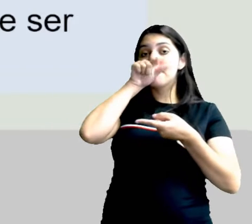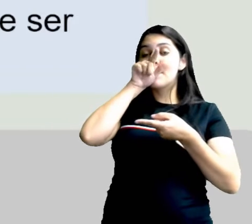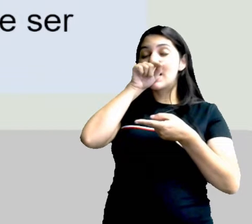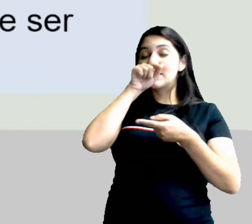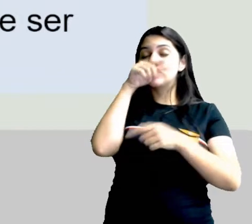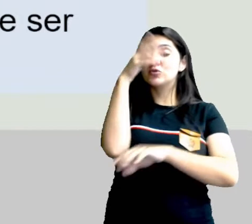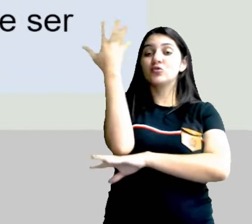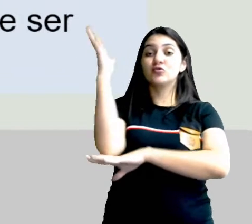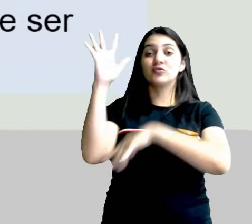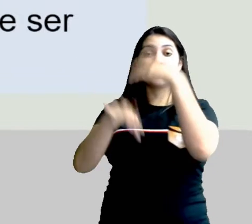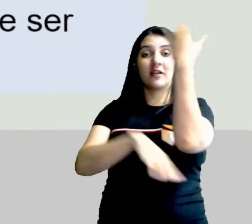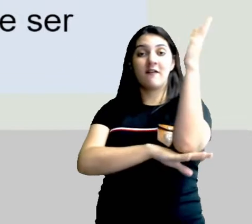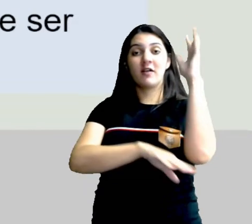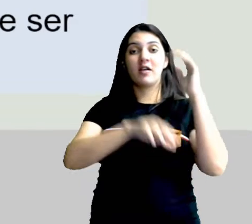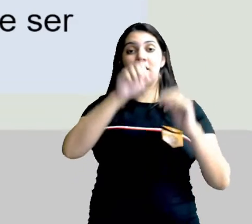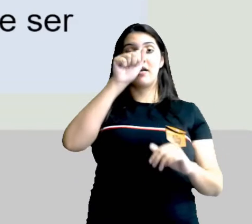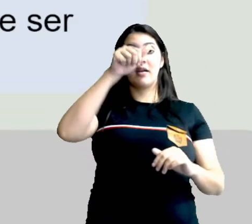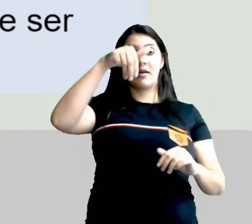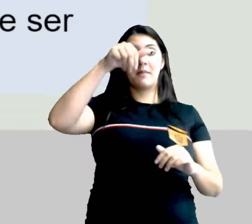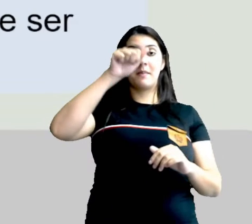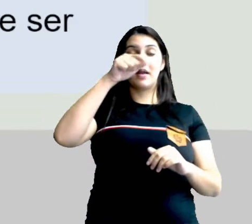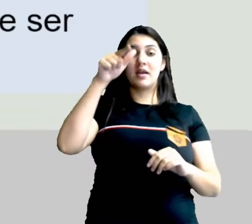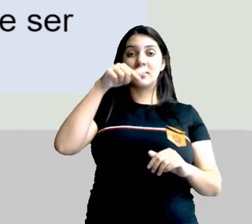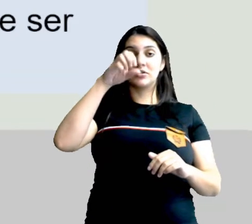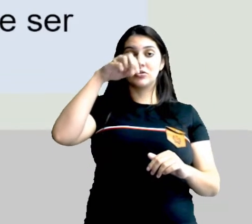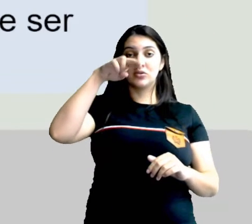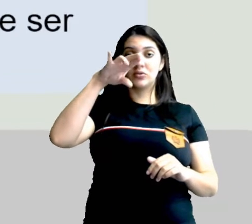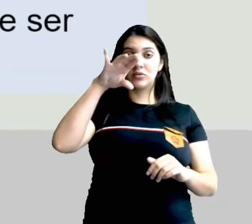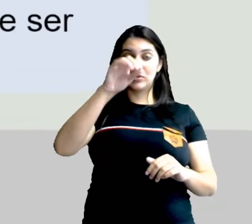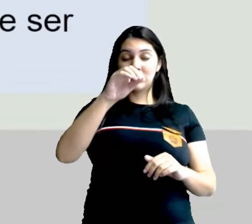amazônica e sem qualquer cor que chame a atenção,